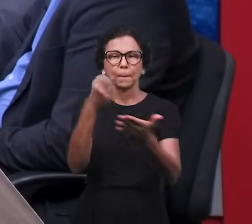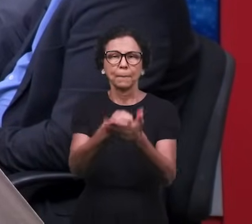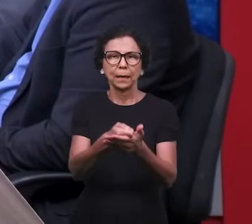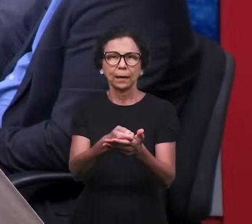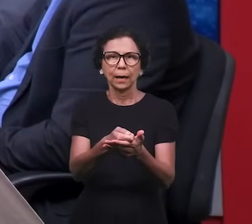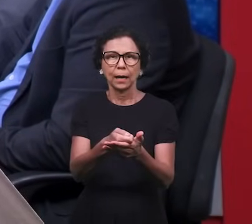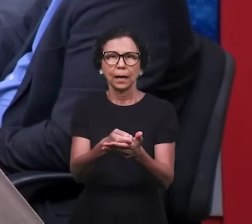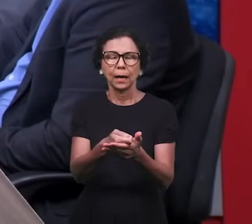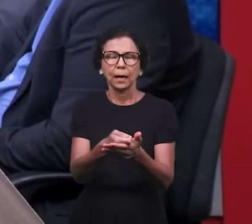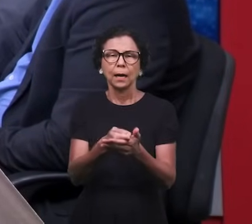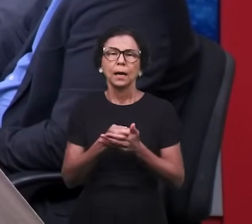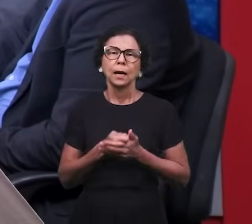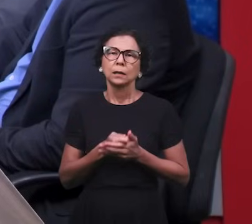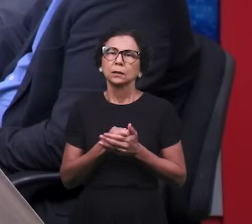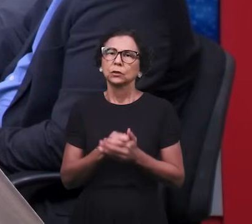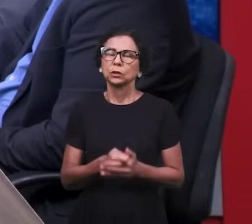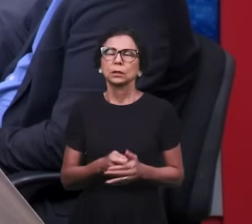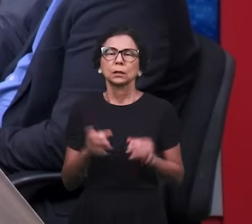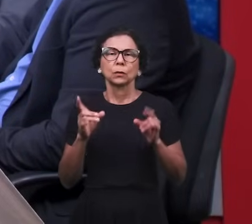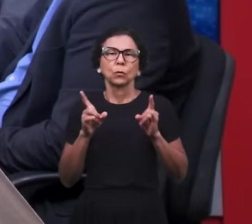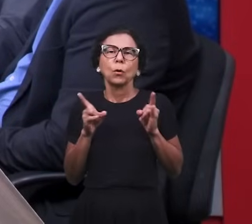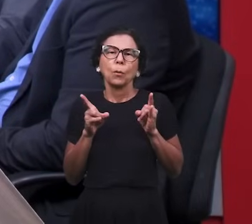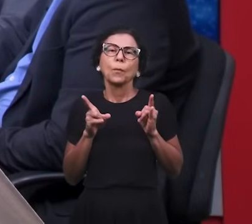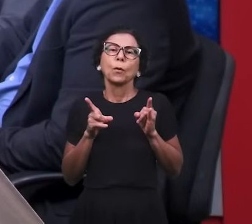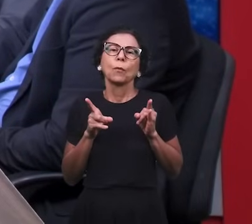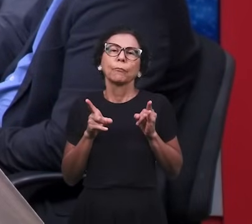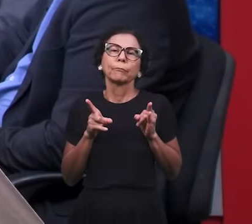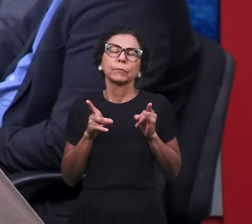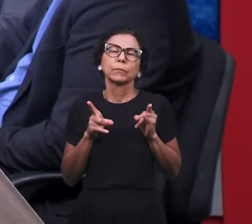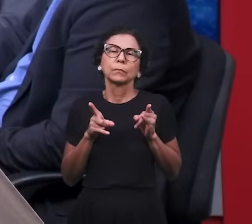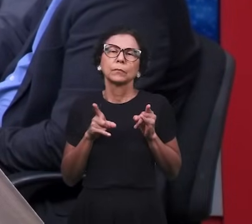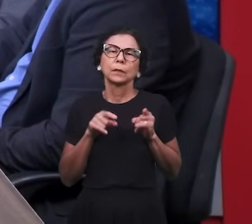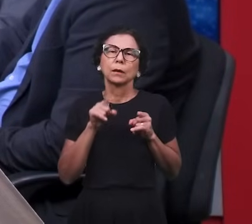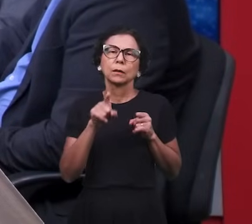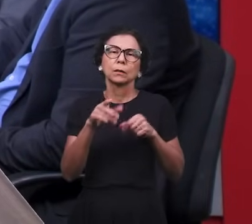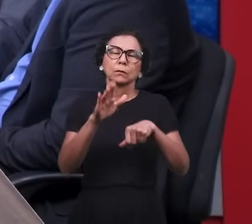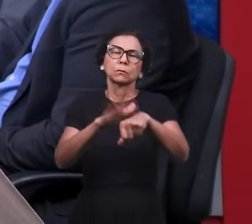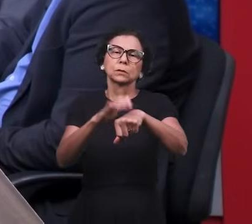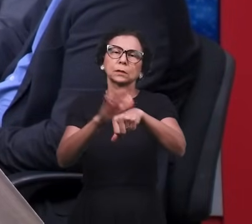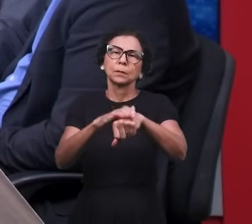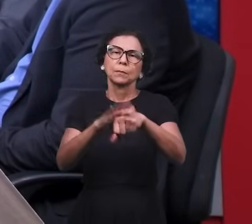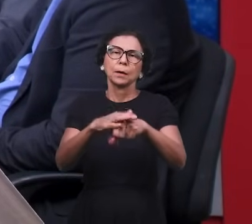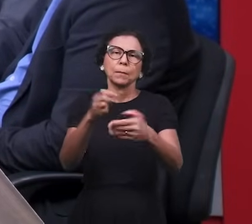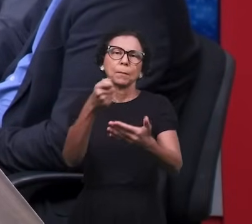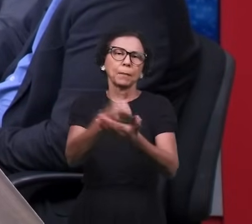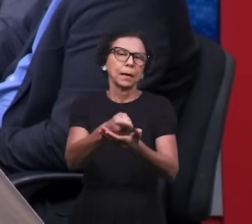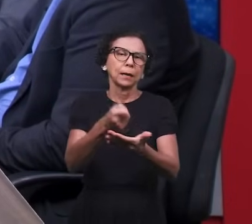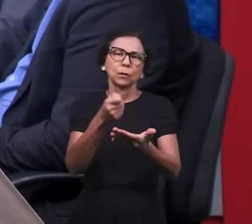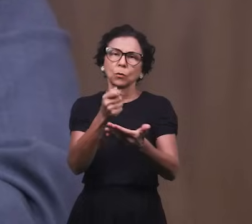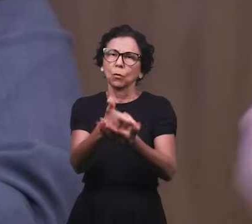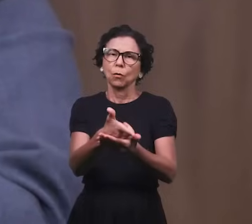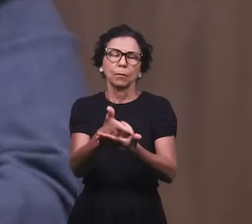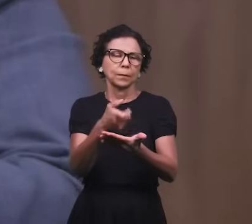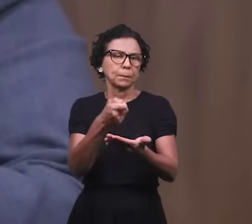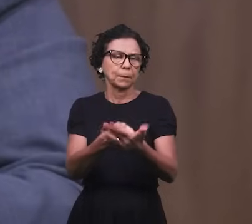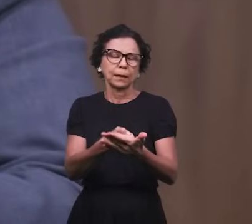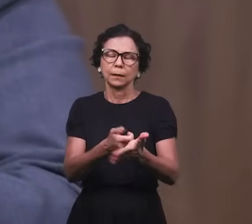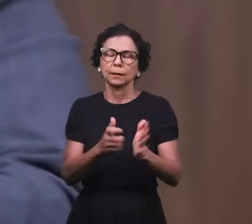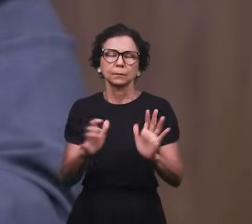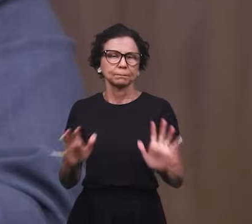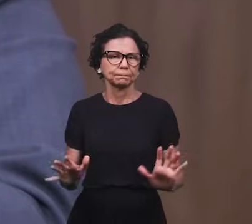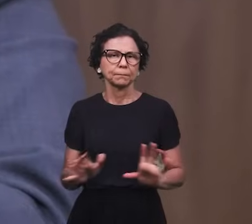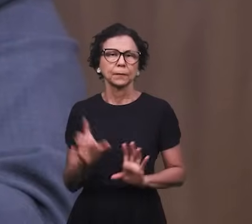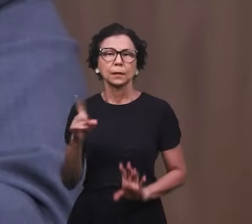consegue passar. Então, é natural. Essa substituição, ela é natural. O que importa é